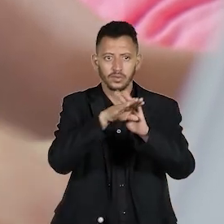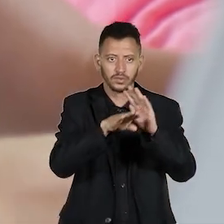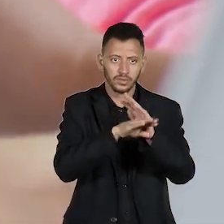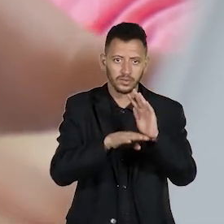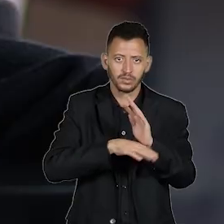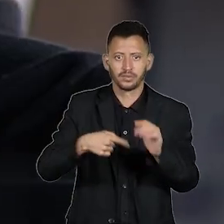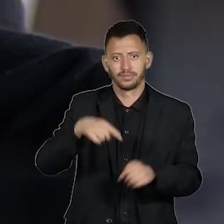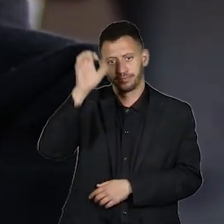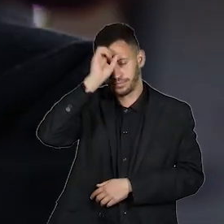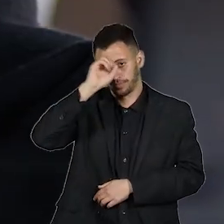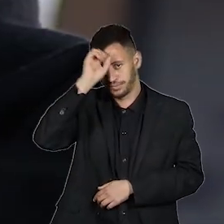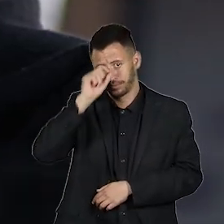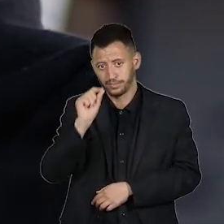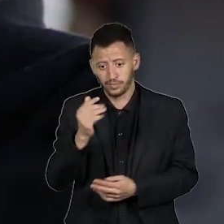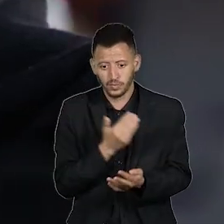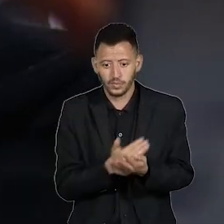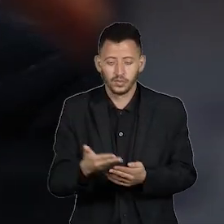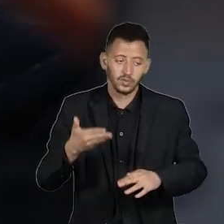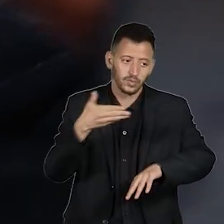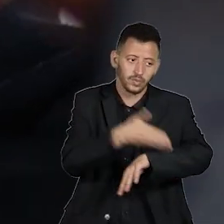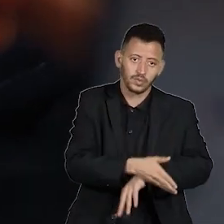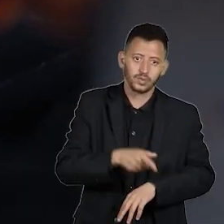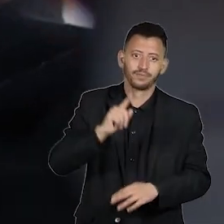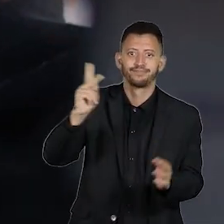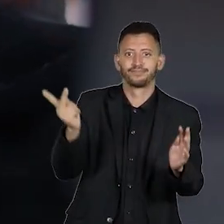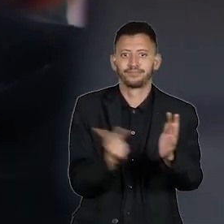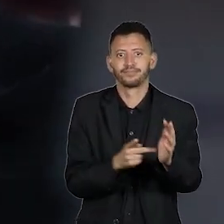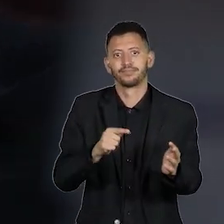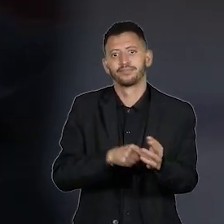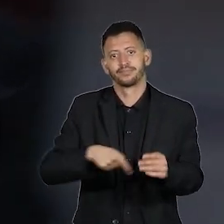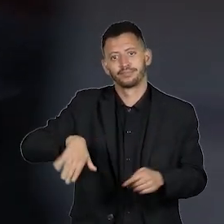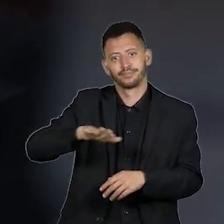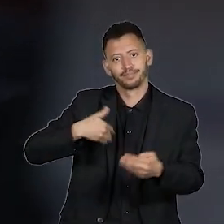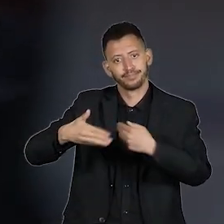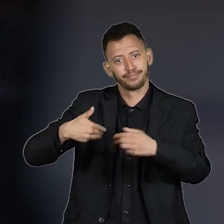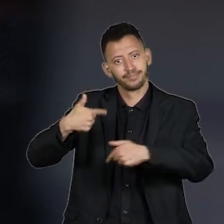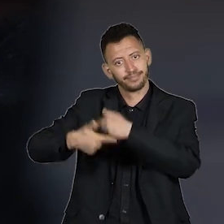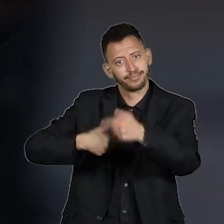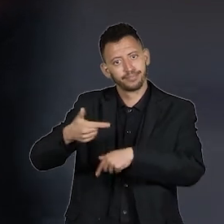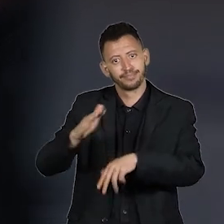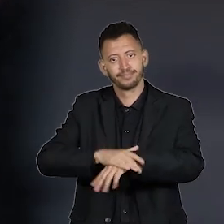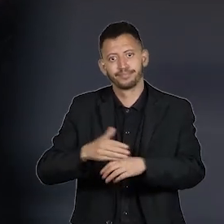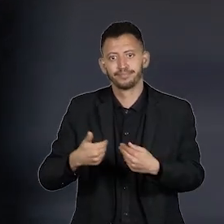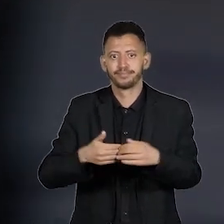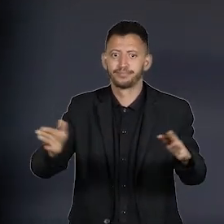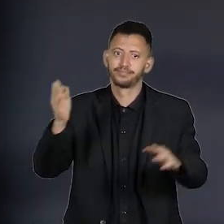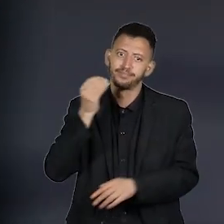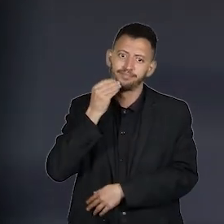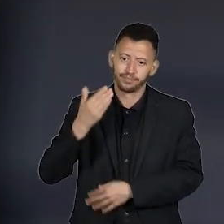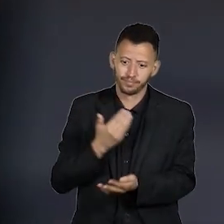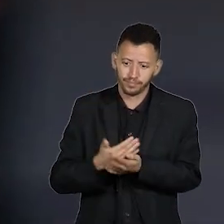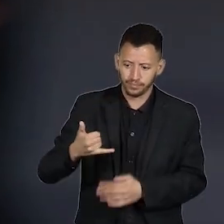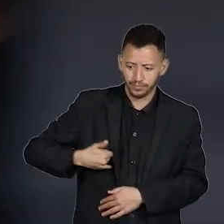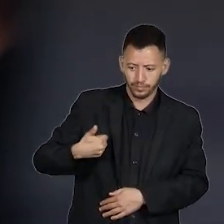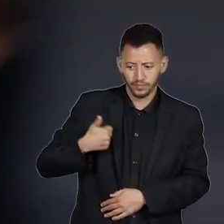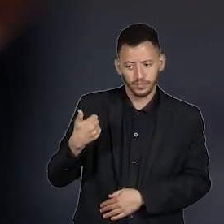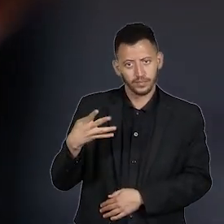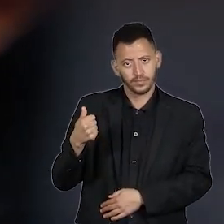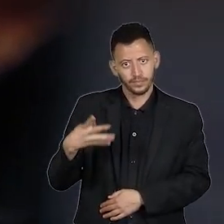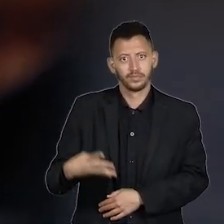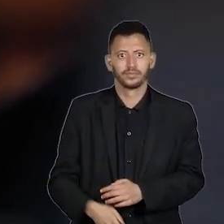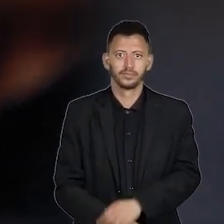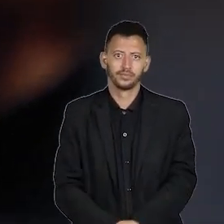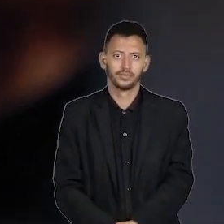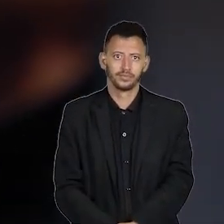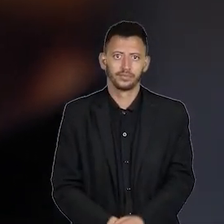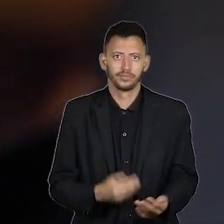parte do programa de aprendizagem. É a porta de entrada oficial para o mercado de trabalho se abrindo a partir dos 14 anos